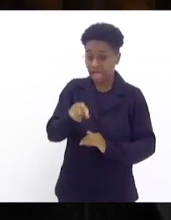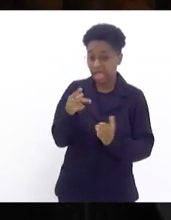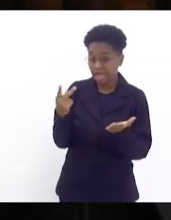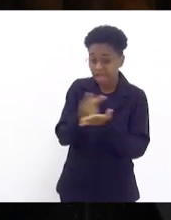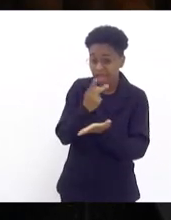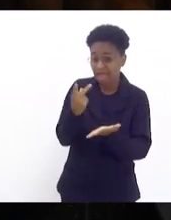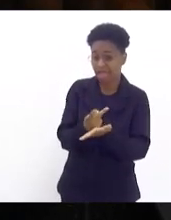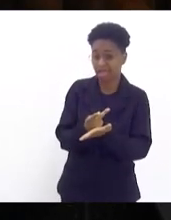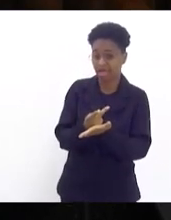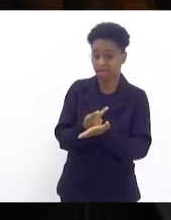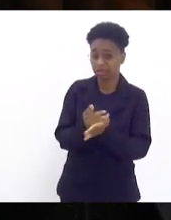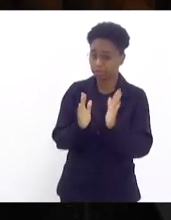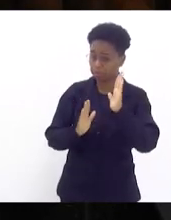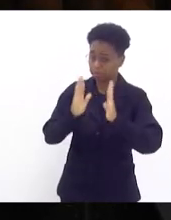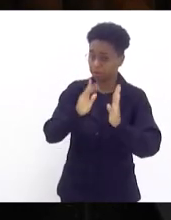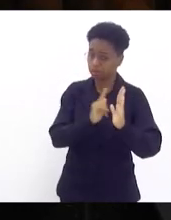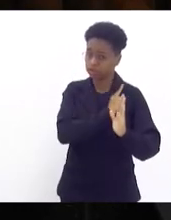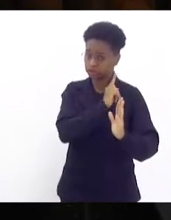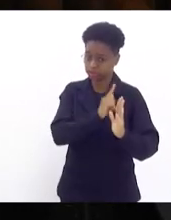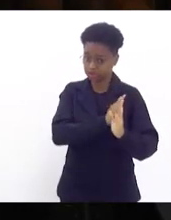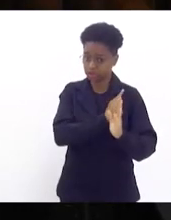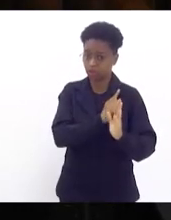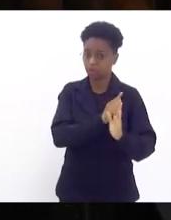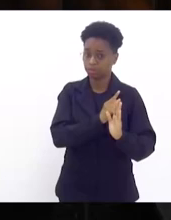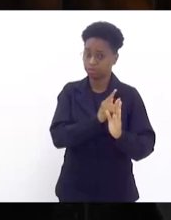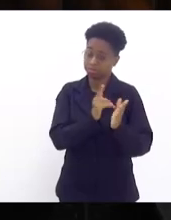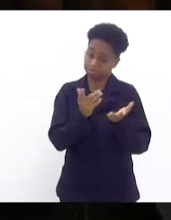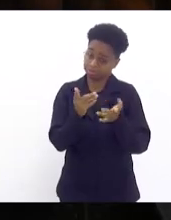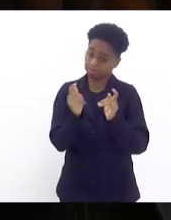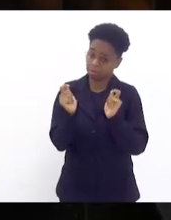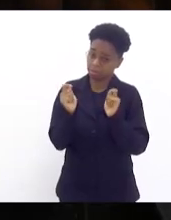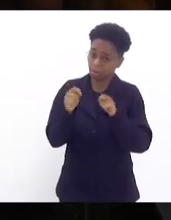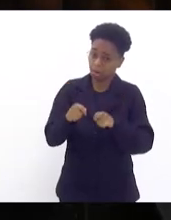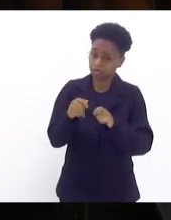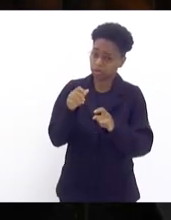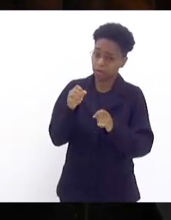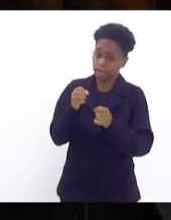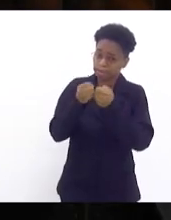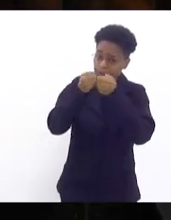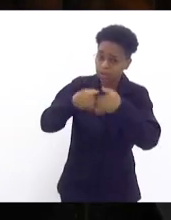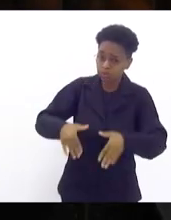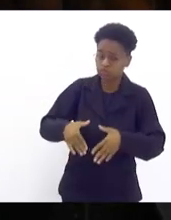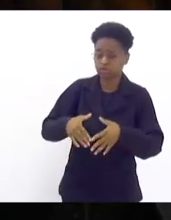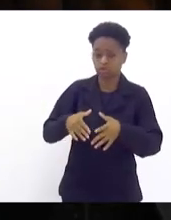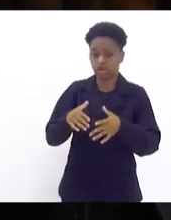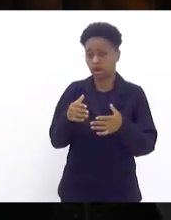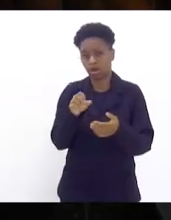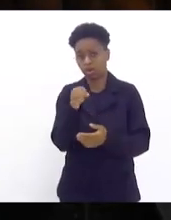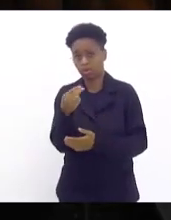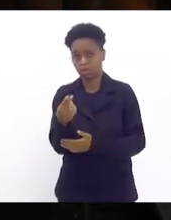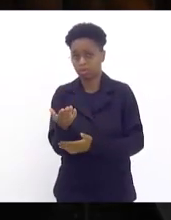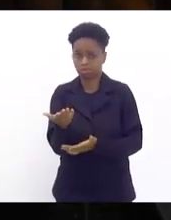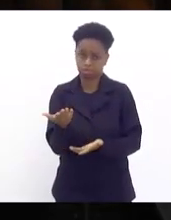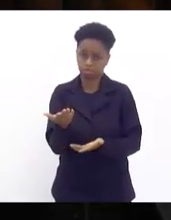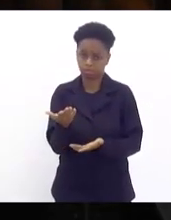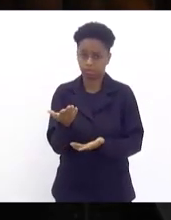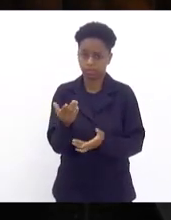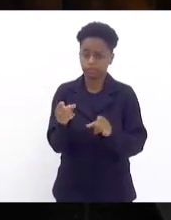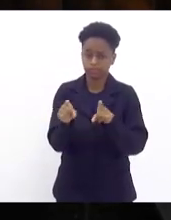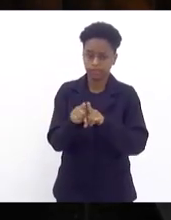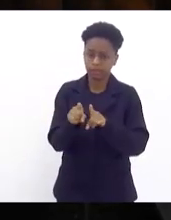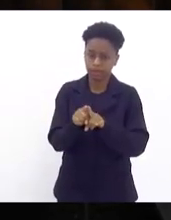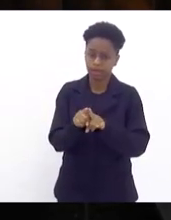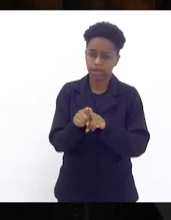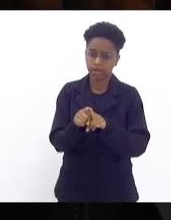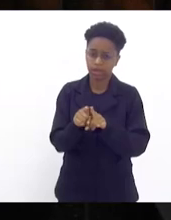na sua gestão com possibilidade de ferir o erário ou até de estar cometendo